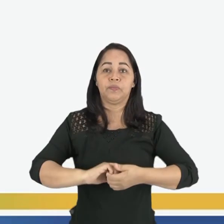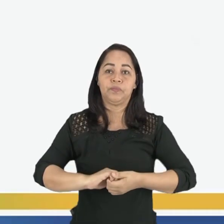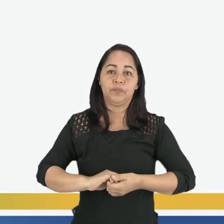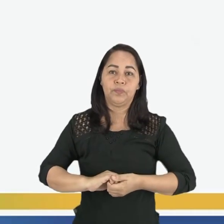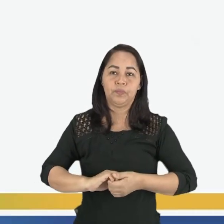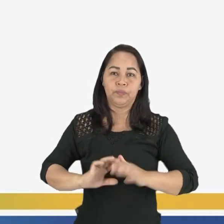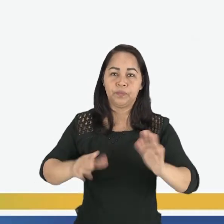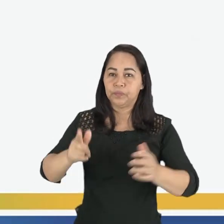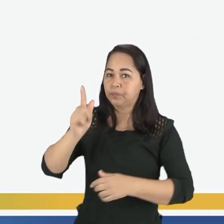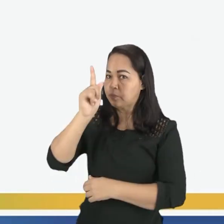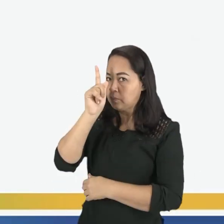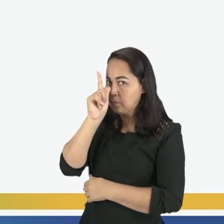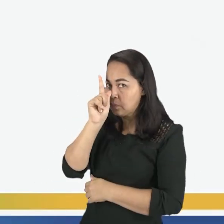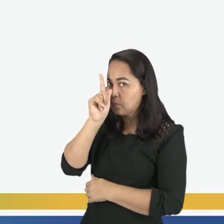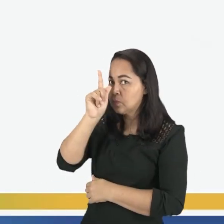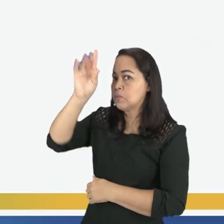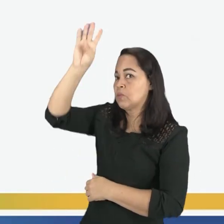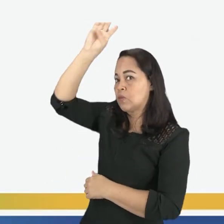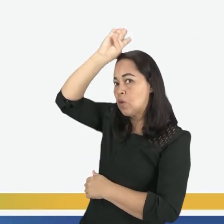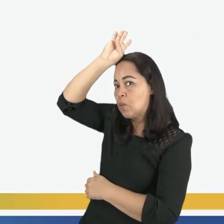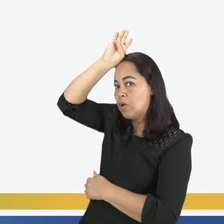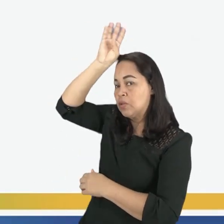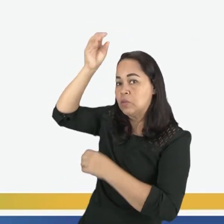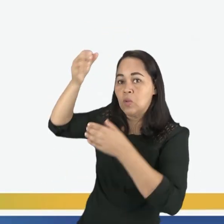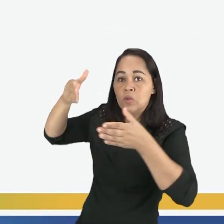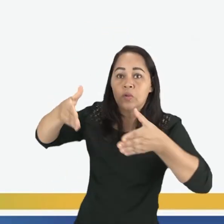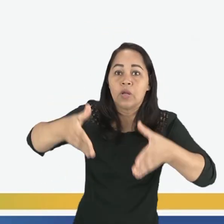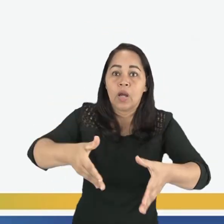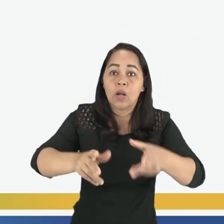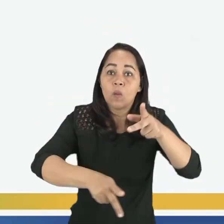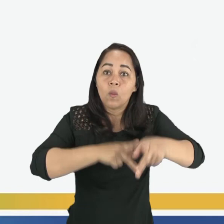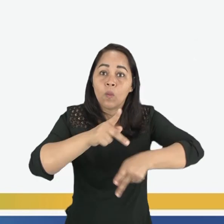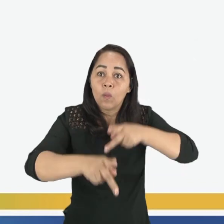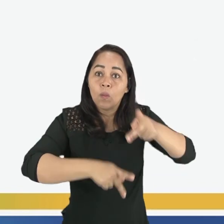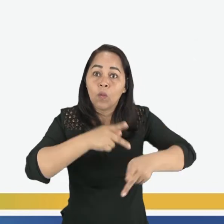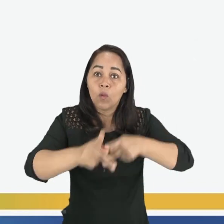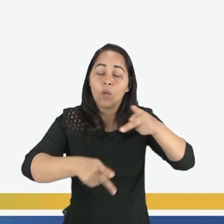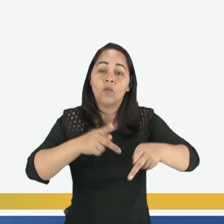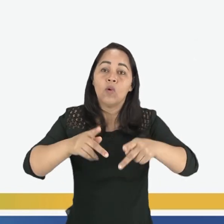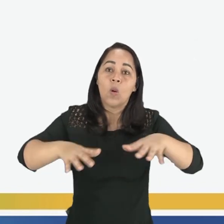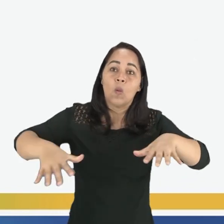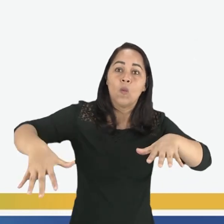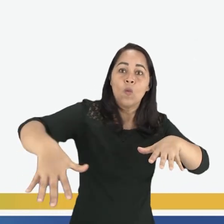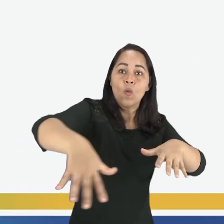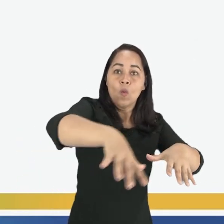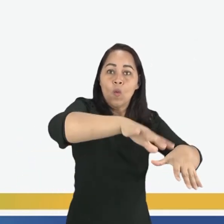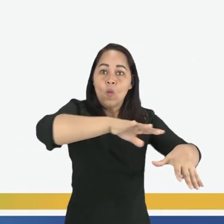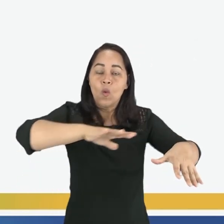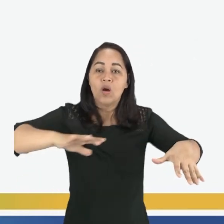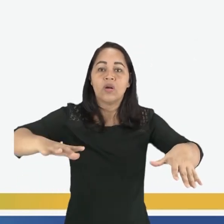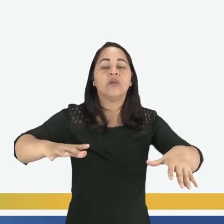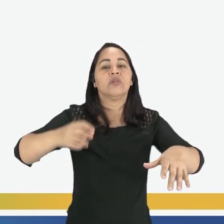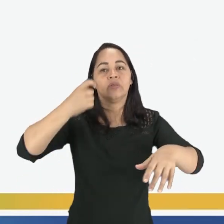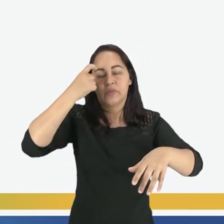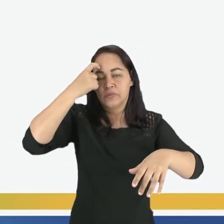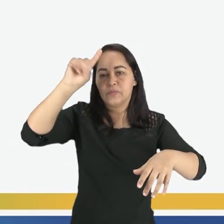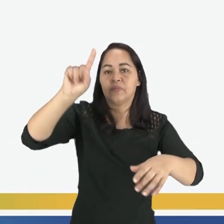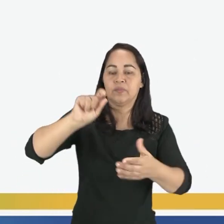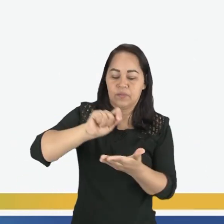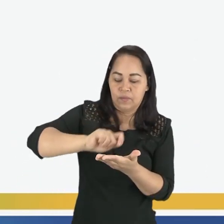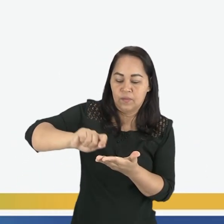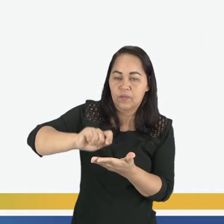Quando os gregos e os romanos chegaram ao Egito, os escribas e sacerdotes do país lidavam de modo inteligente com a